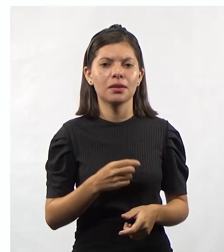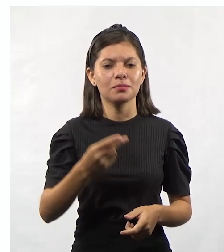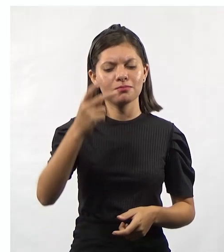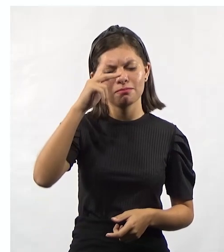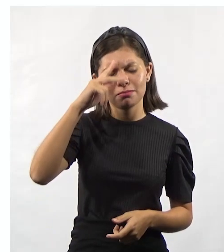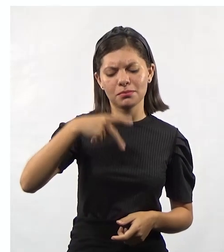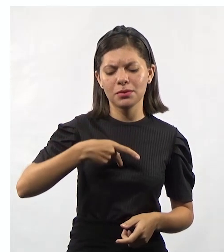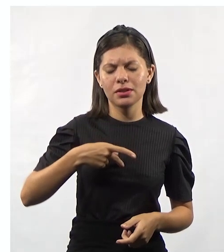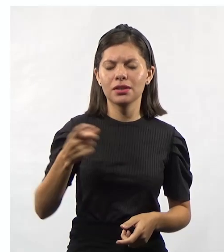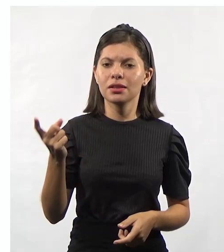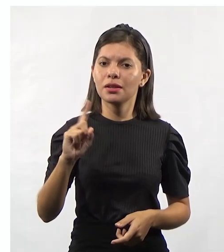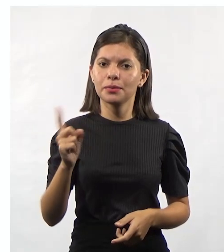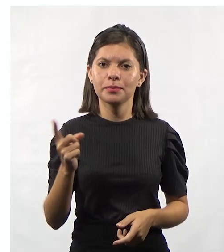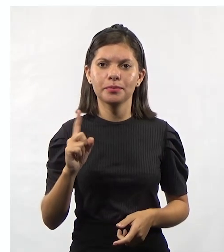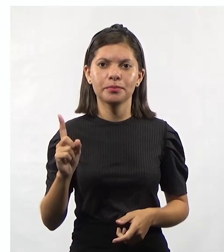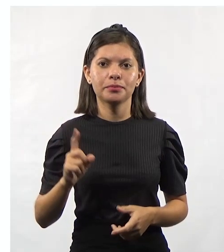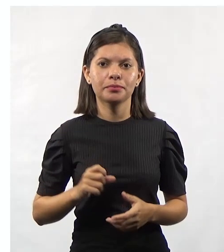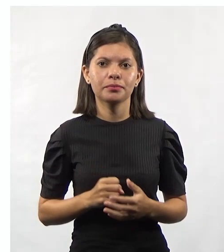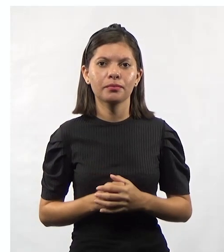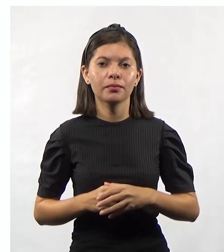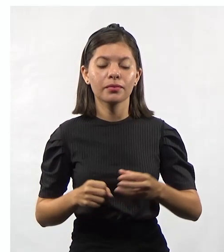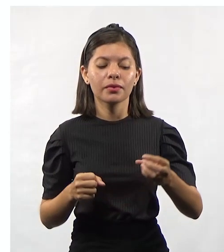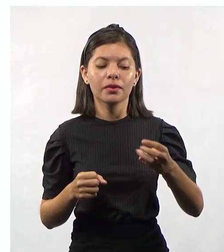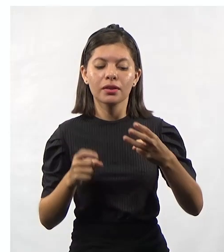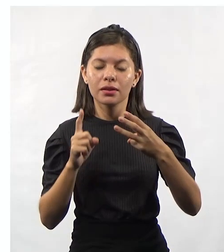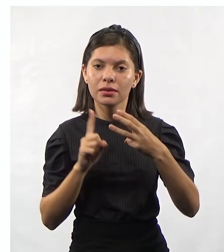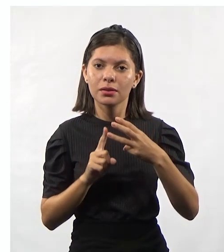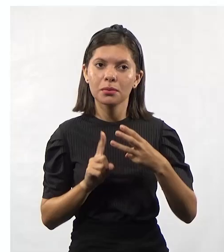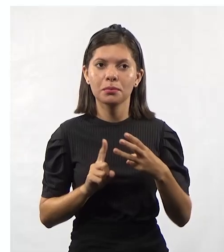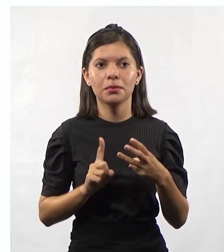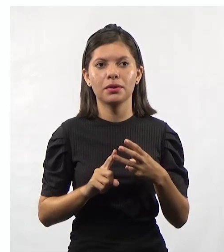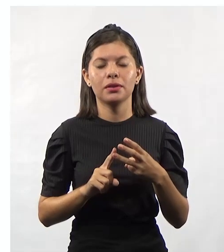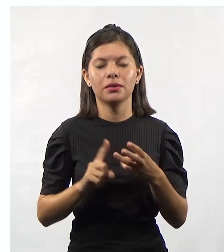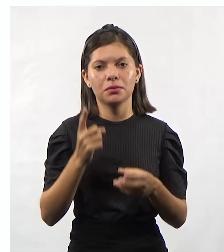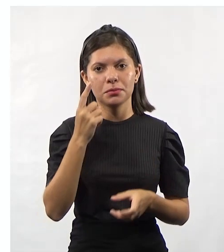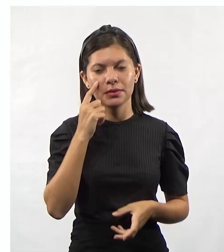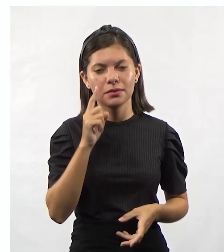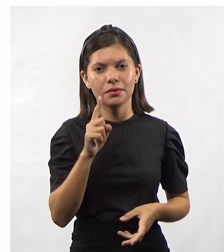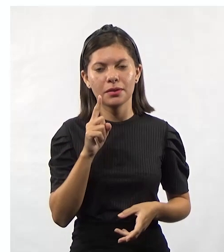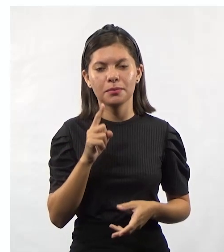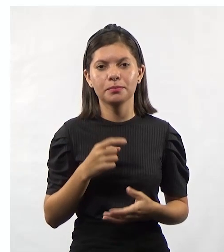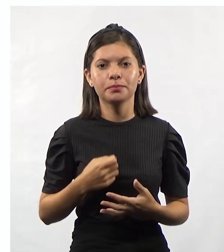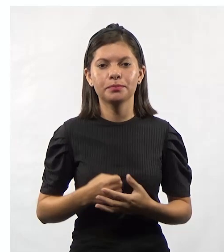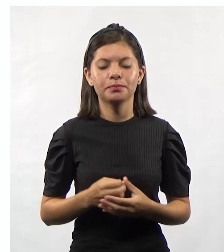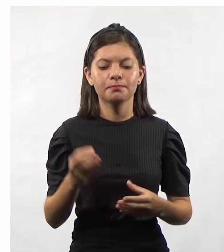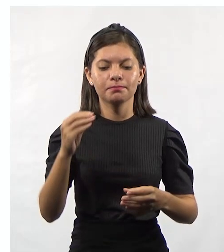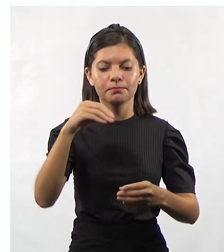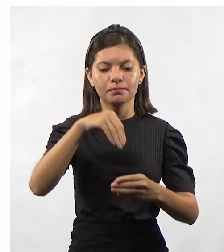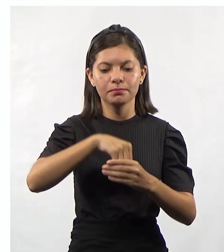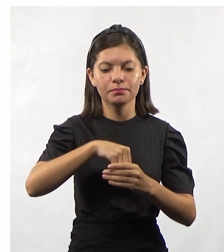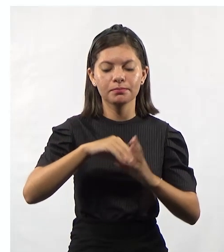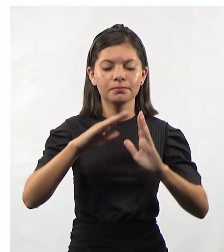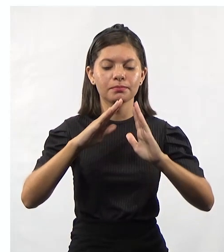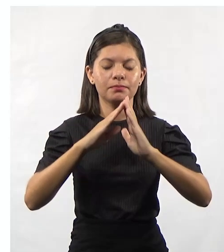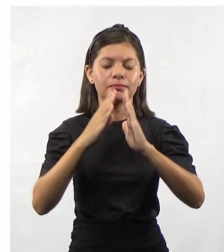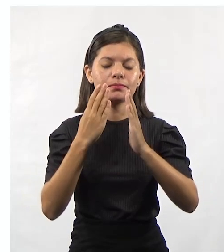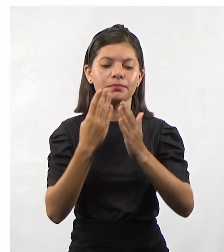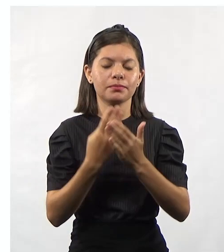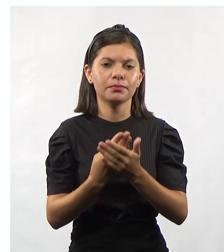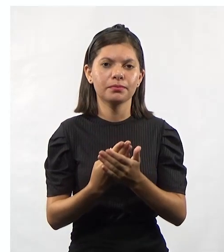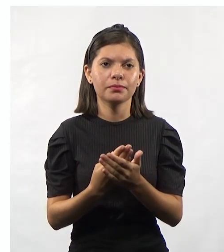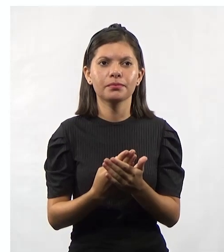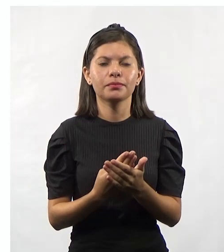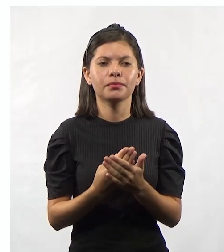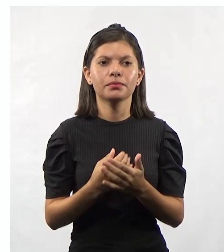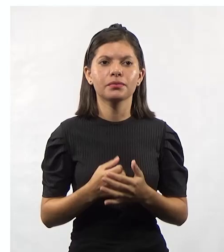e não a partir de mim, né? Um outro aspecto que nós temos que observar, né, dentro do ambiente